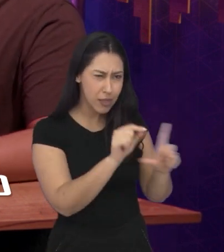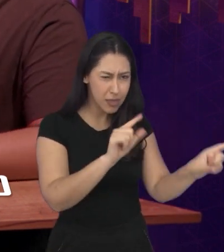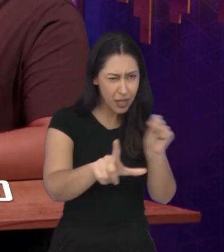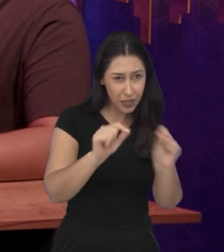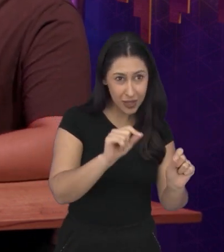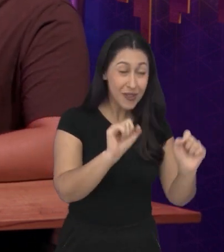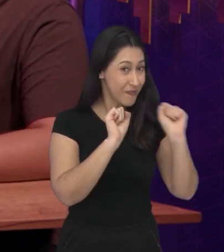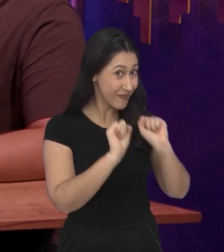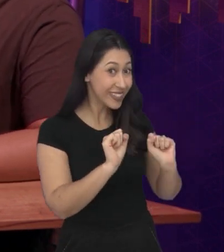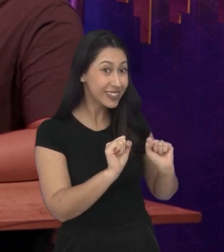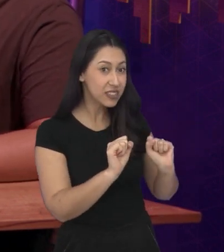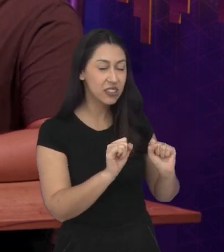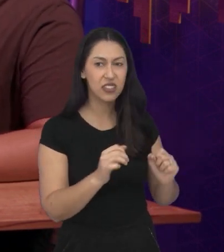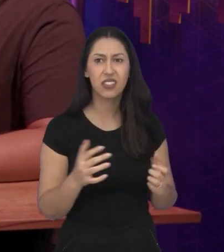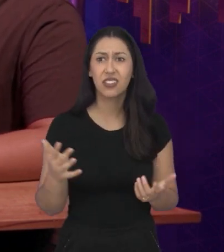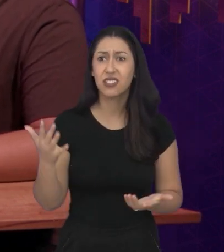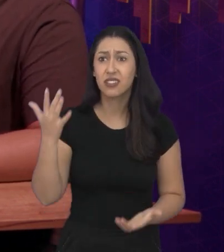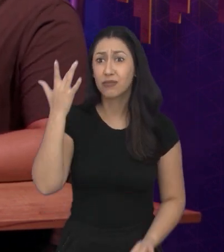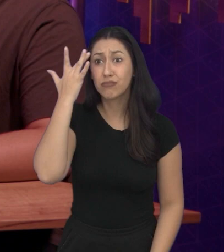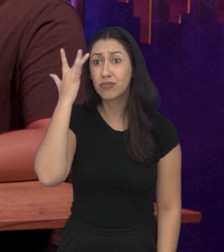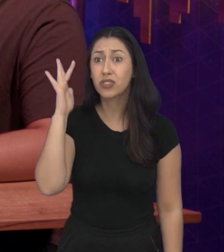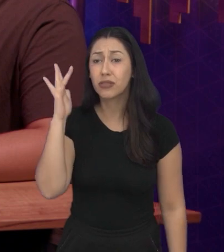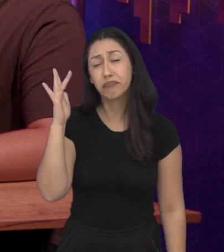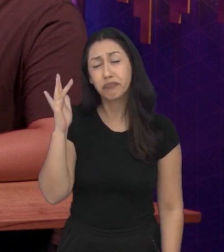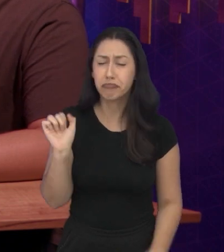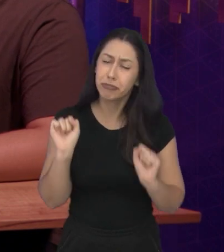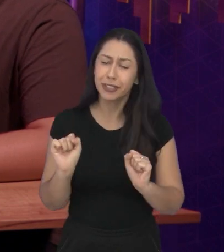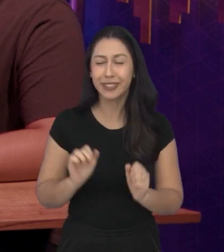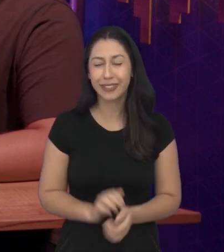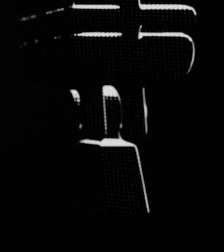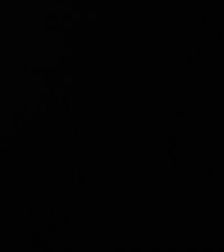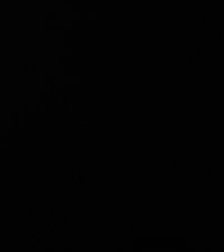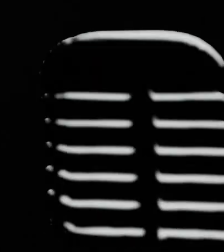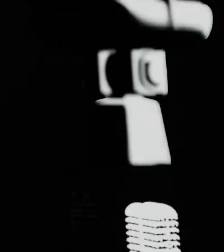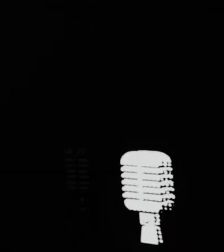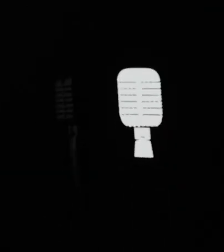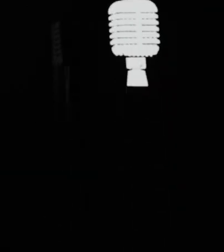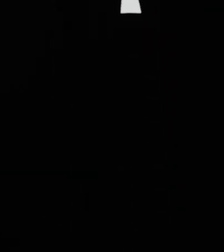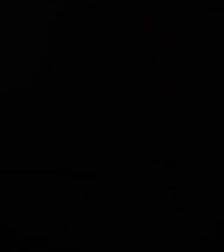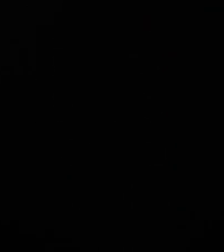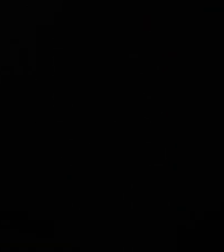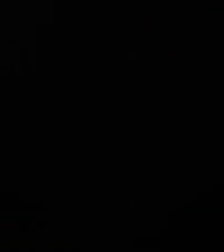falar sobre escolhas, pode ser? Não sei. Pode ser.